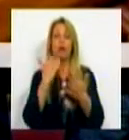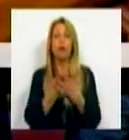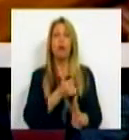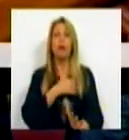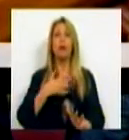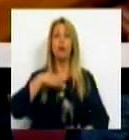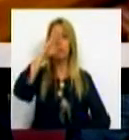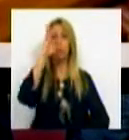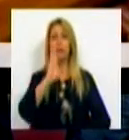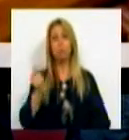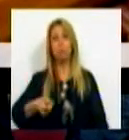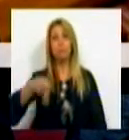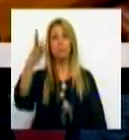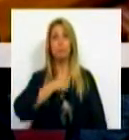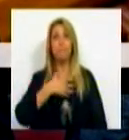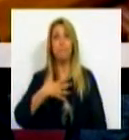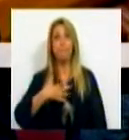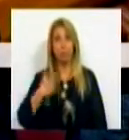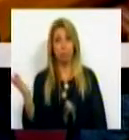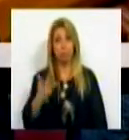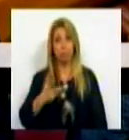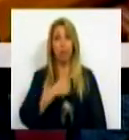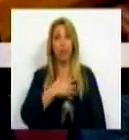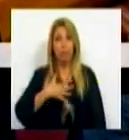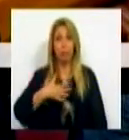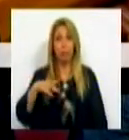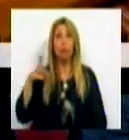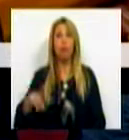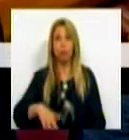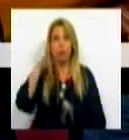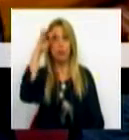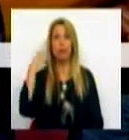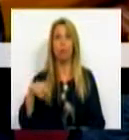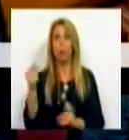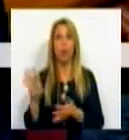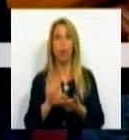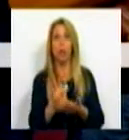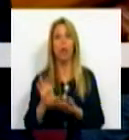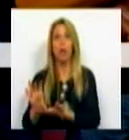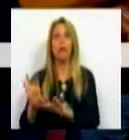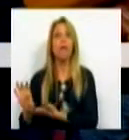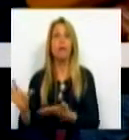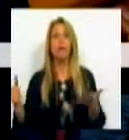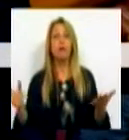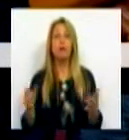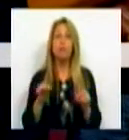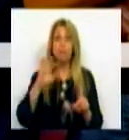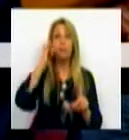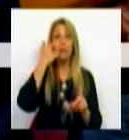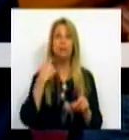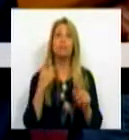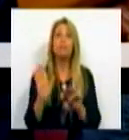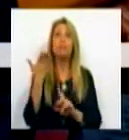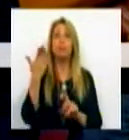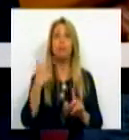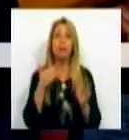sabendo que muitas empresas portuguesas têm ainda dificuldades de financiamento e isto afeta principalmente as pequenas empresas